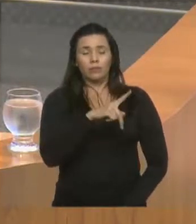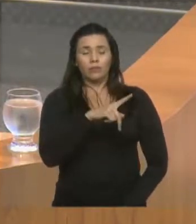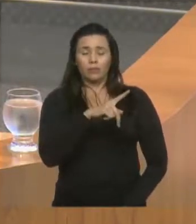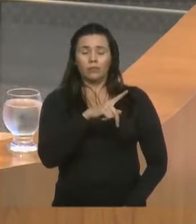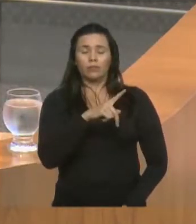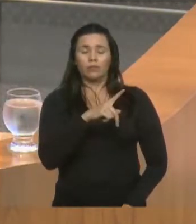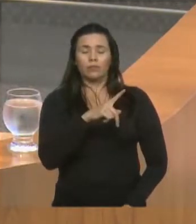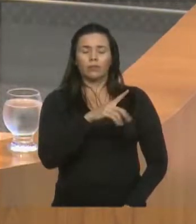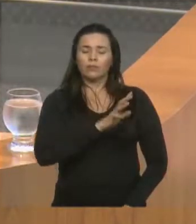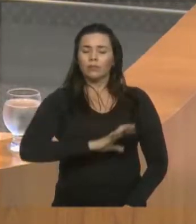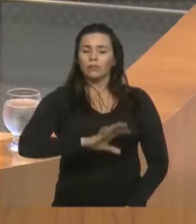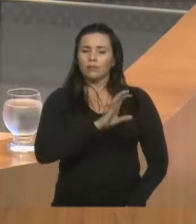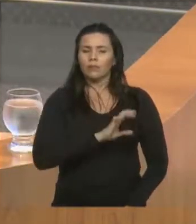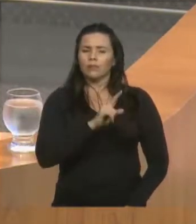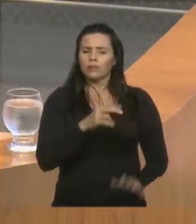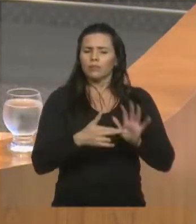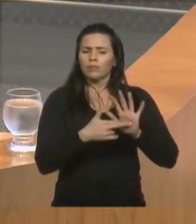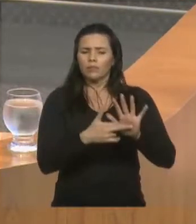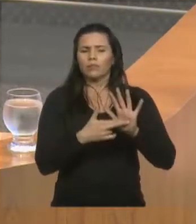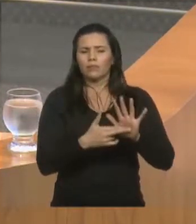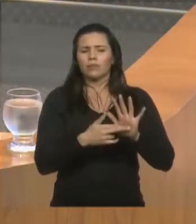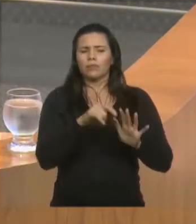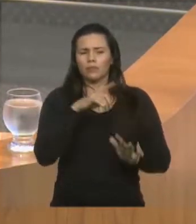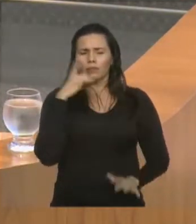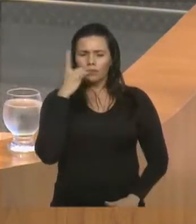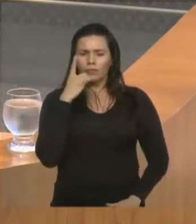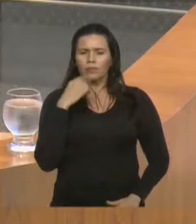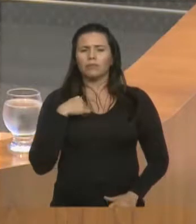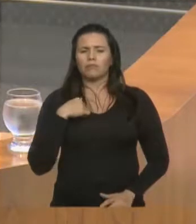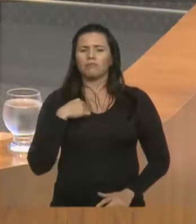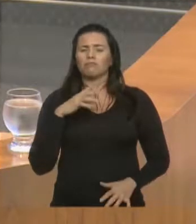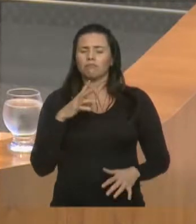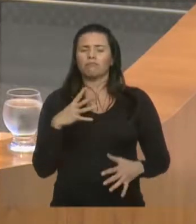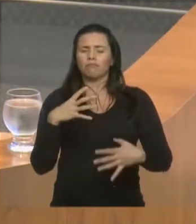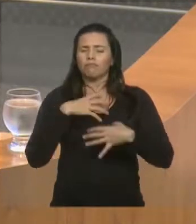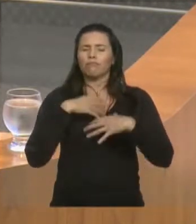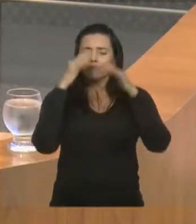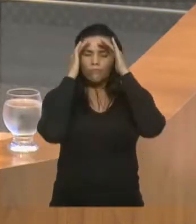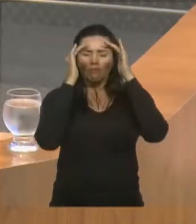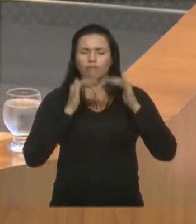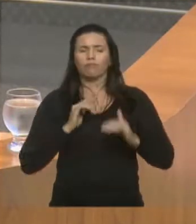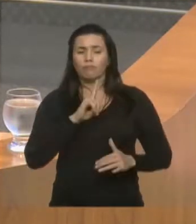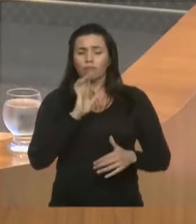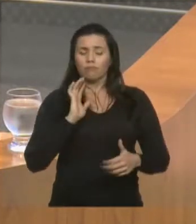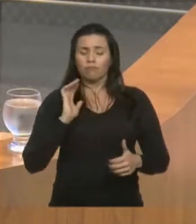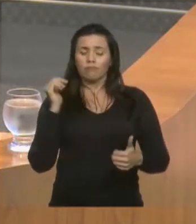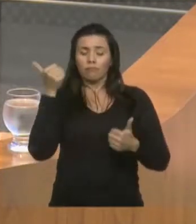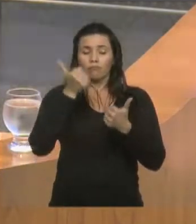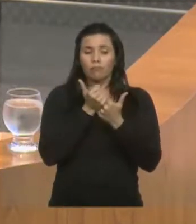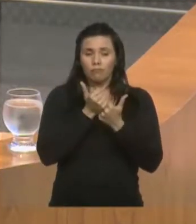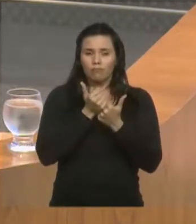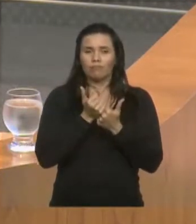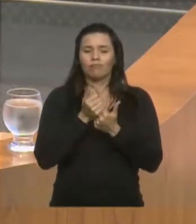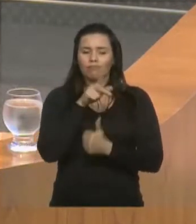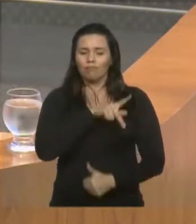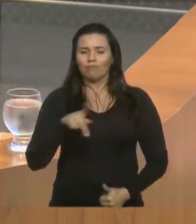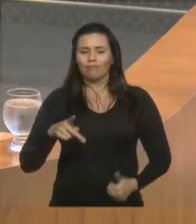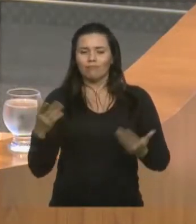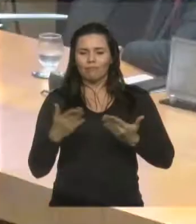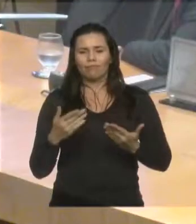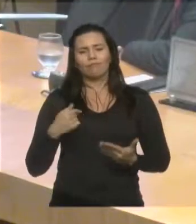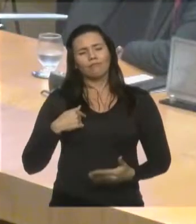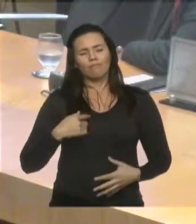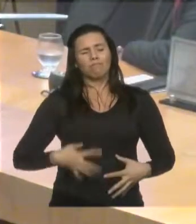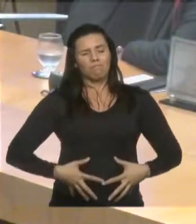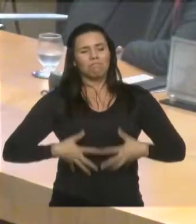político na área parlamentar e que nos honra com a presidência da sessão de hoje, É um prazer reencontrar o senhor aqui nesta casa de